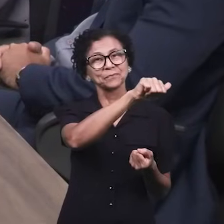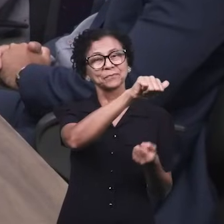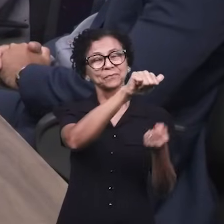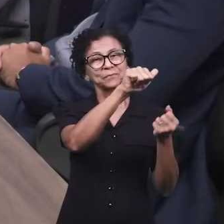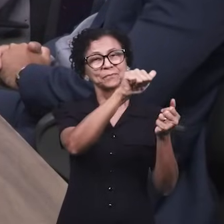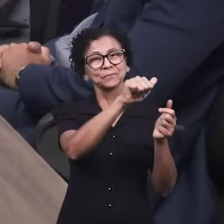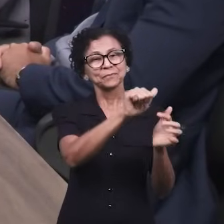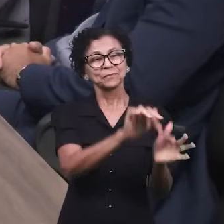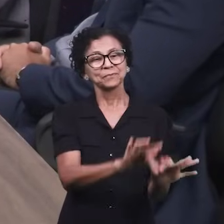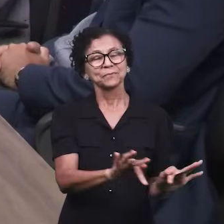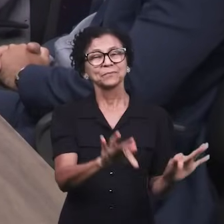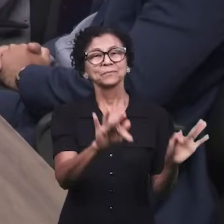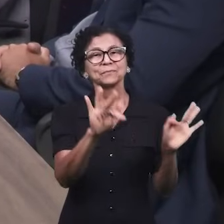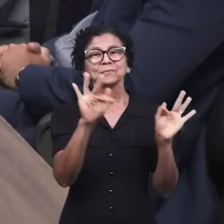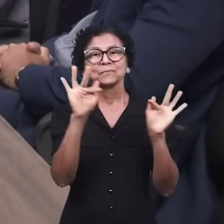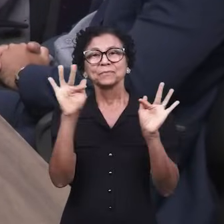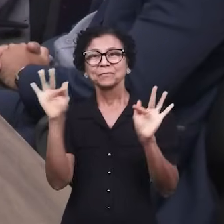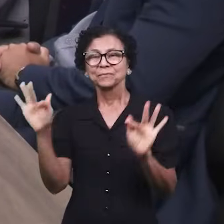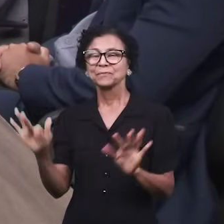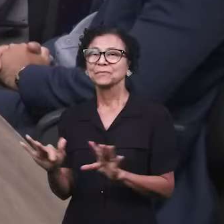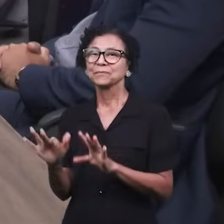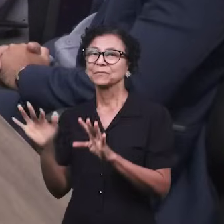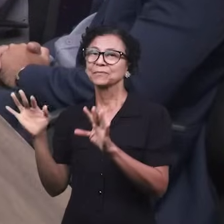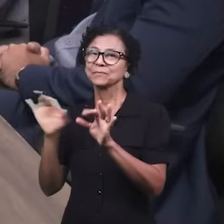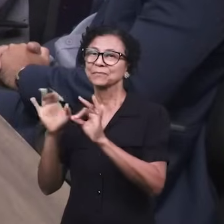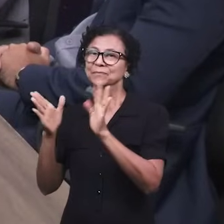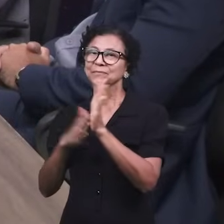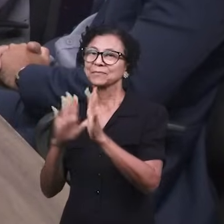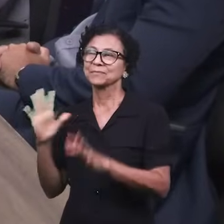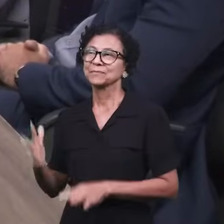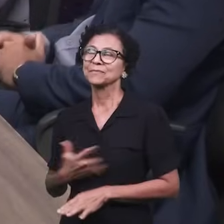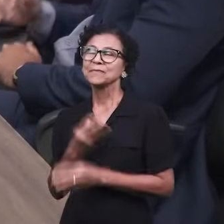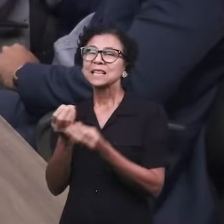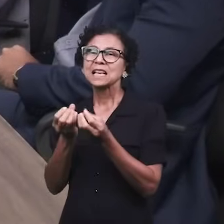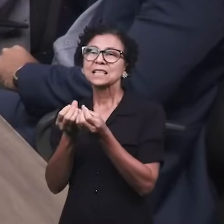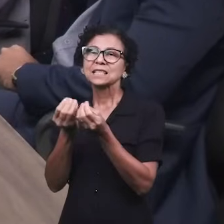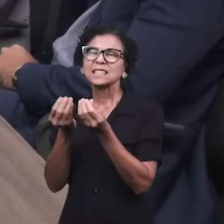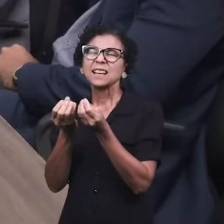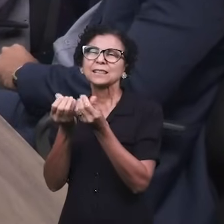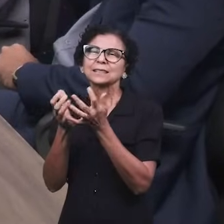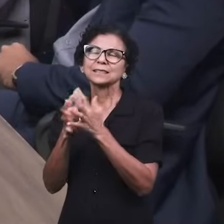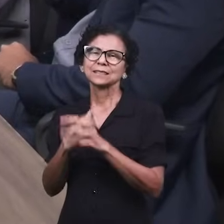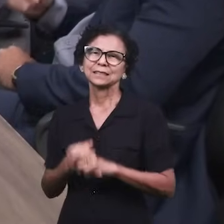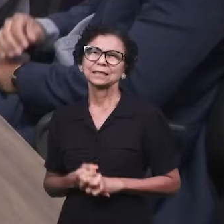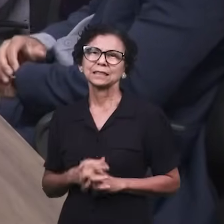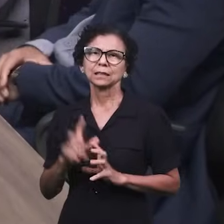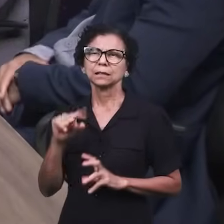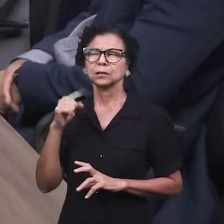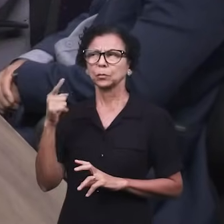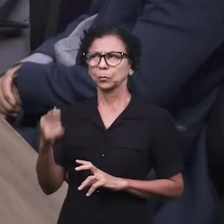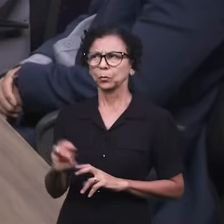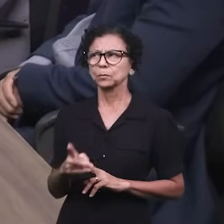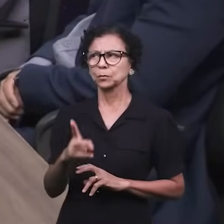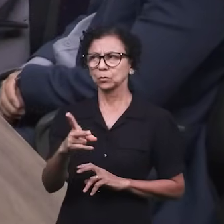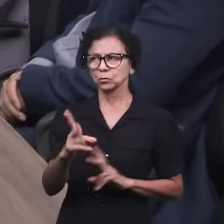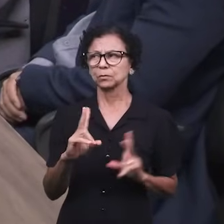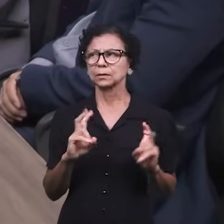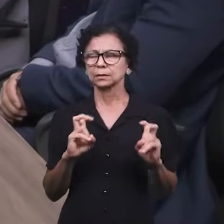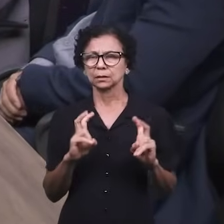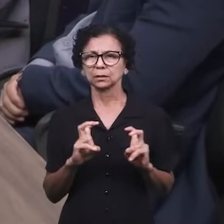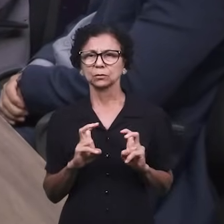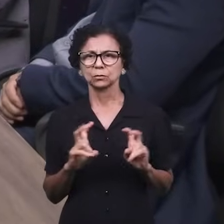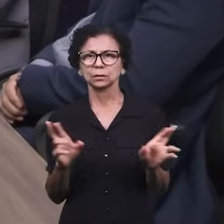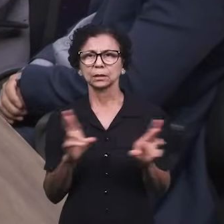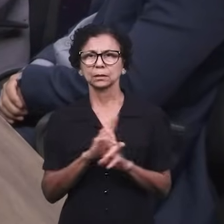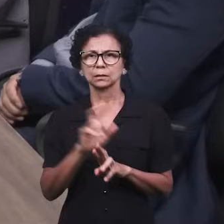é essência. E a essência da obra redentora é exatamente a luz, que é um assunto que nós poderíamos depois discorrer em outra